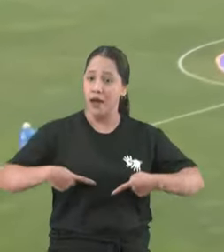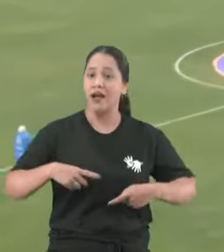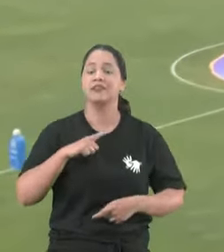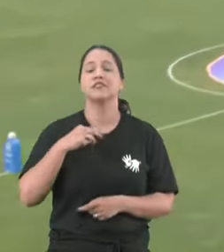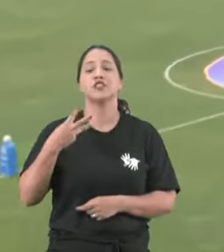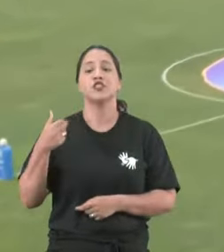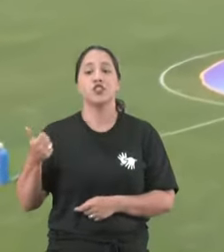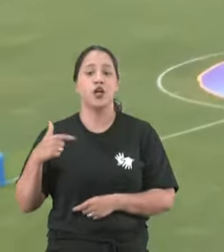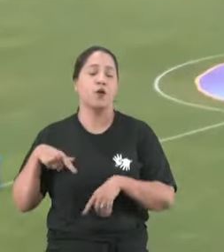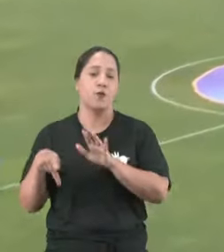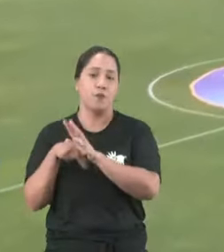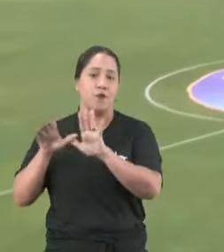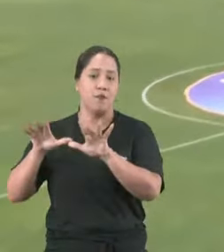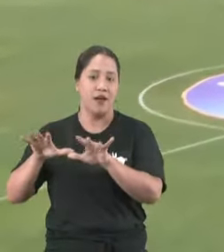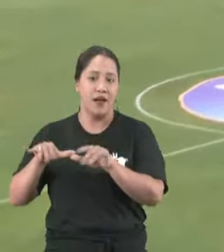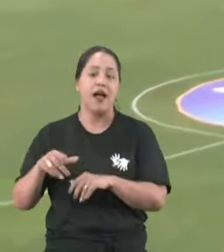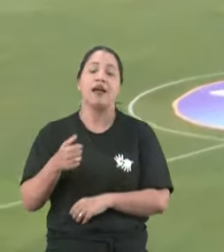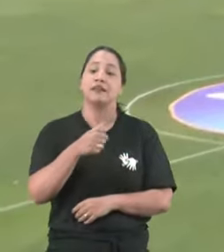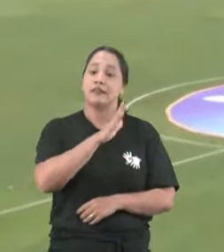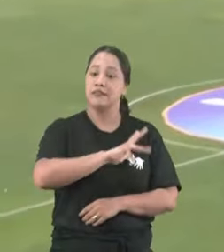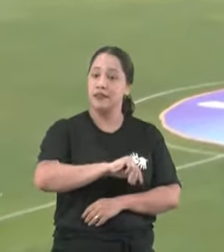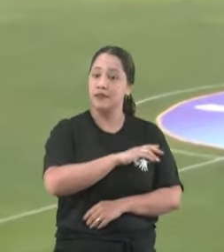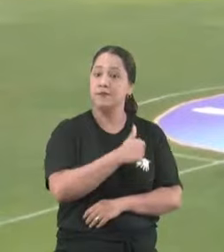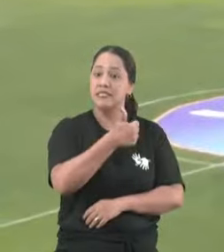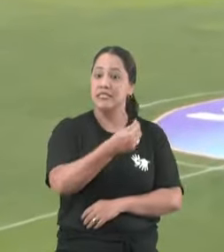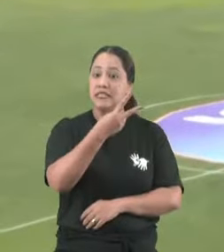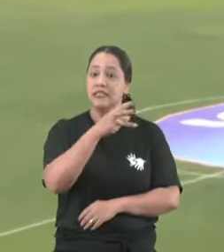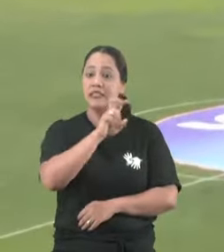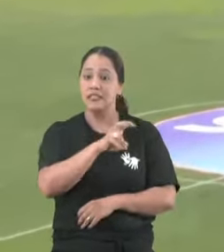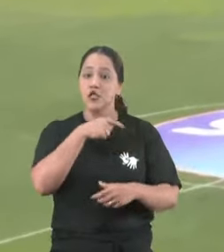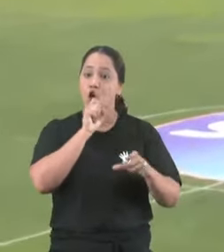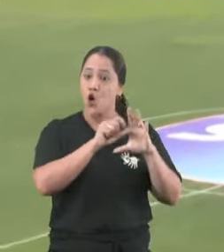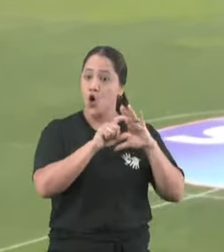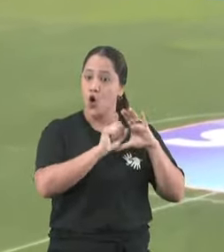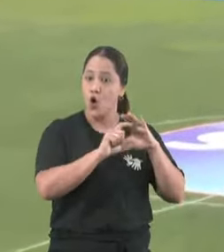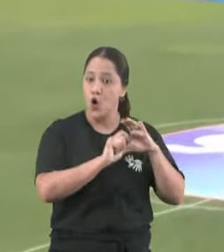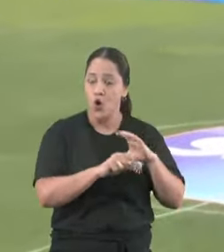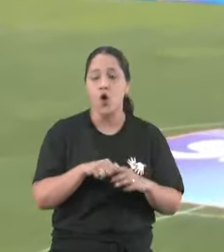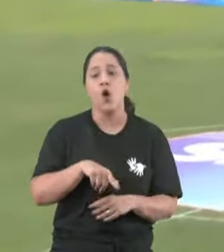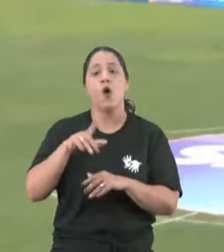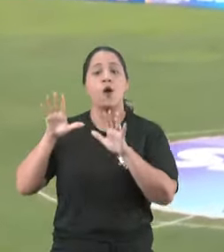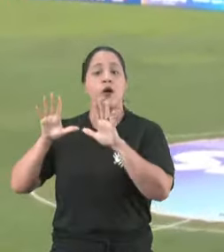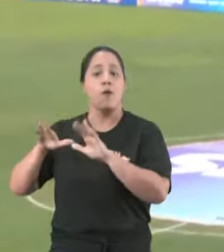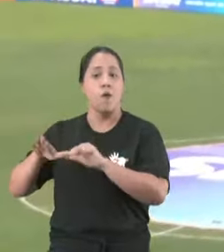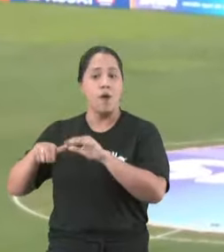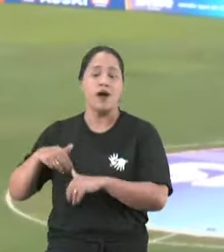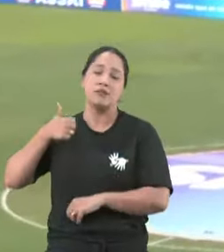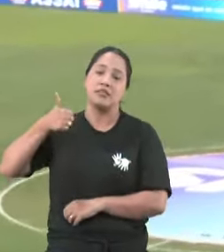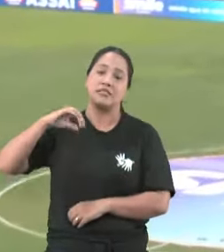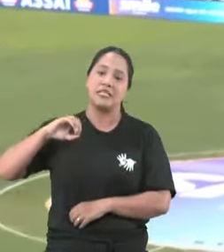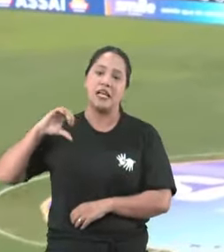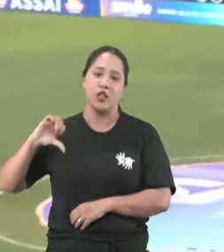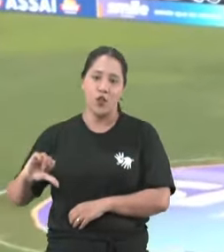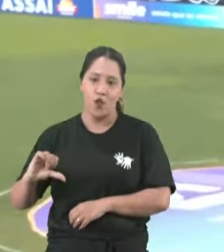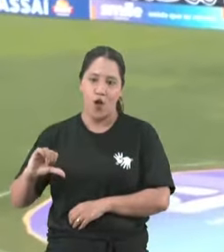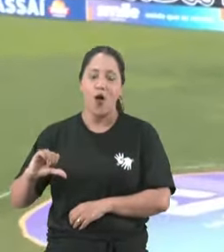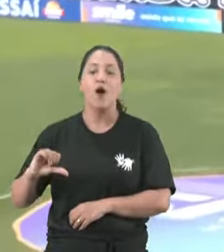do ASA. CRB marcou 135 gols e o ASA balançou as redes por 109